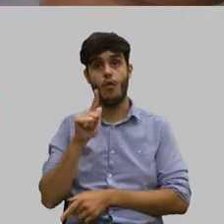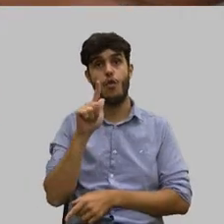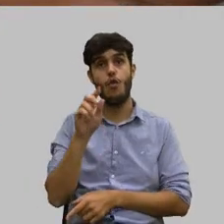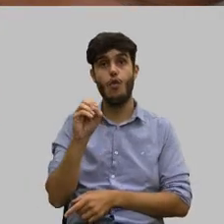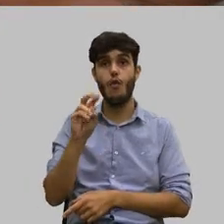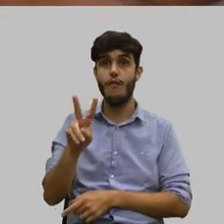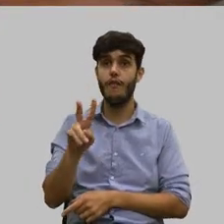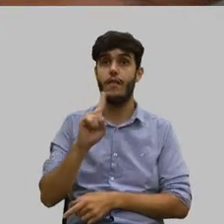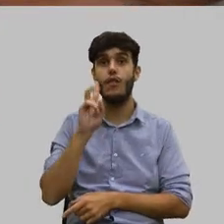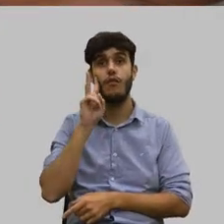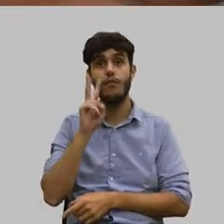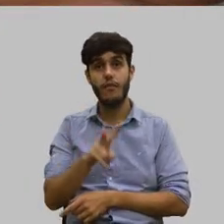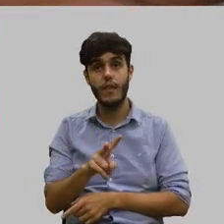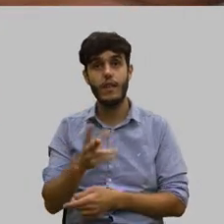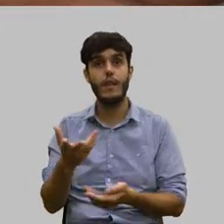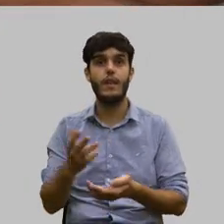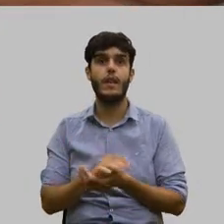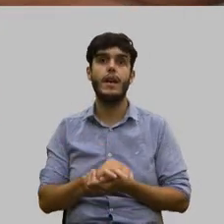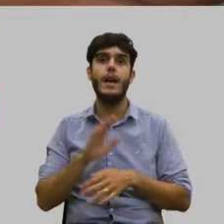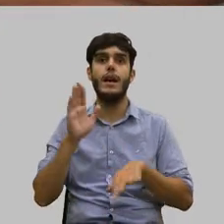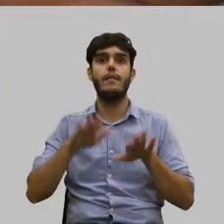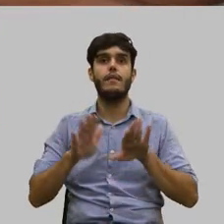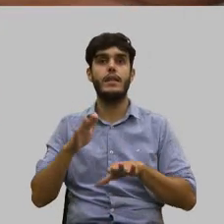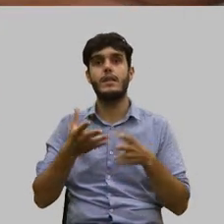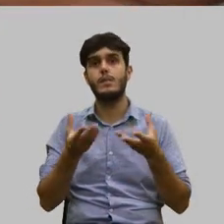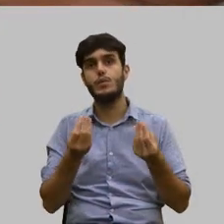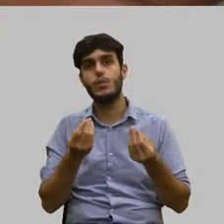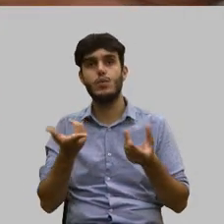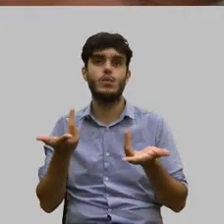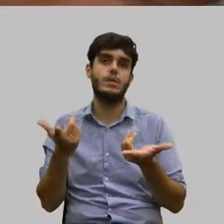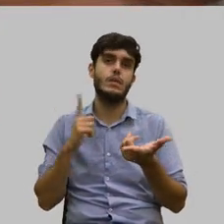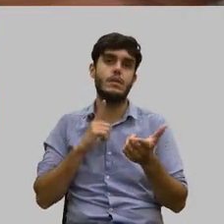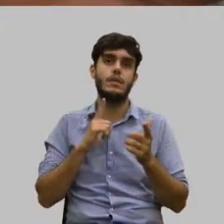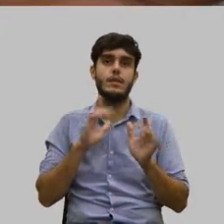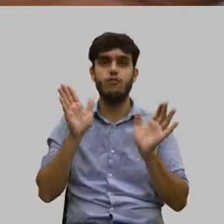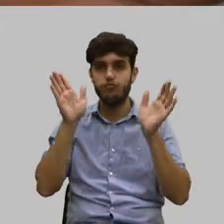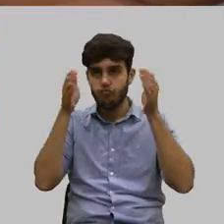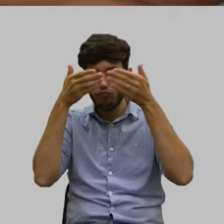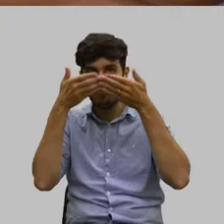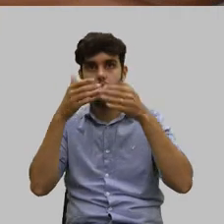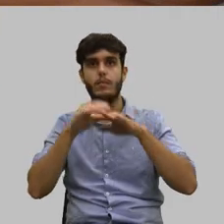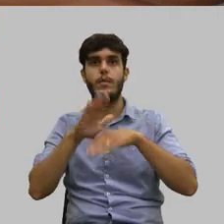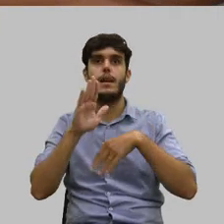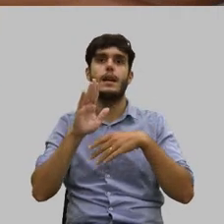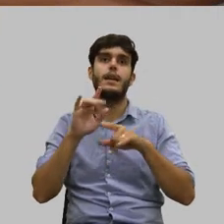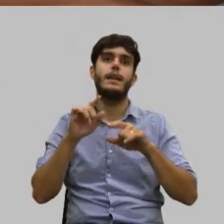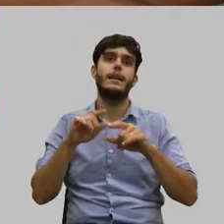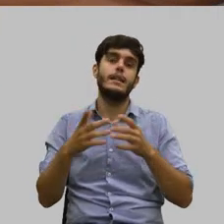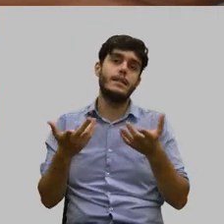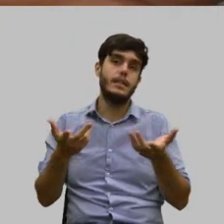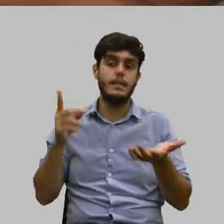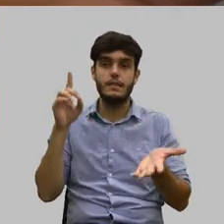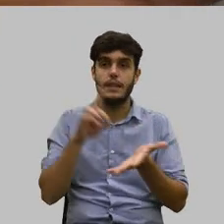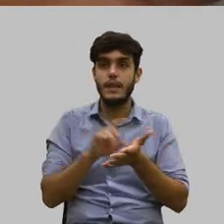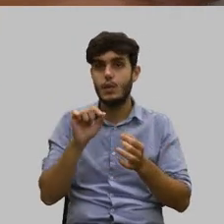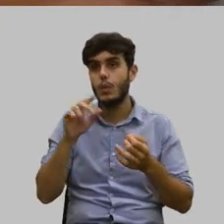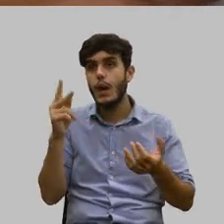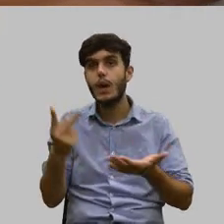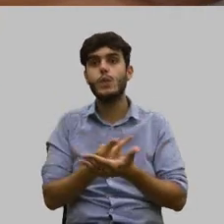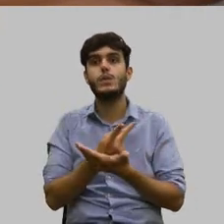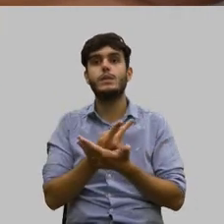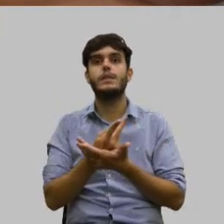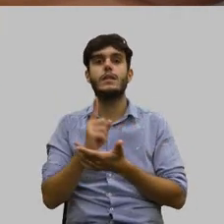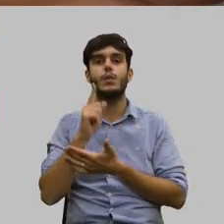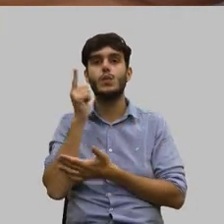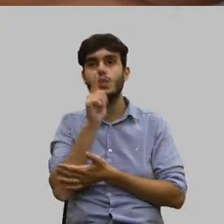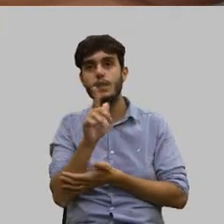enxergamos no dia a dia talvez é porque ele esteja muito trancado em uma sala distante da realidade e não consegue é por